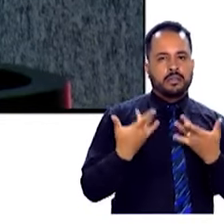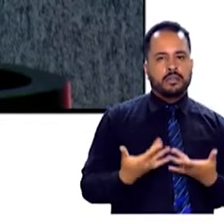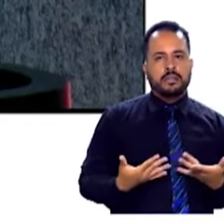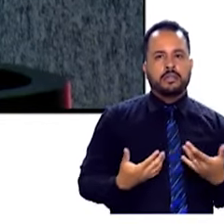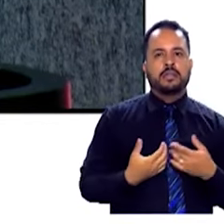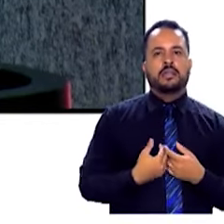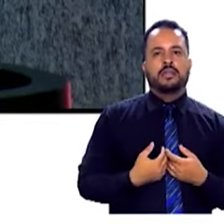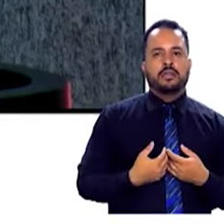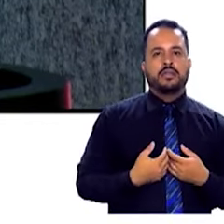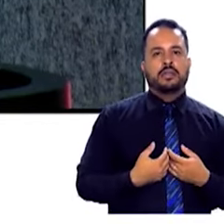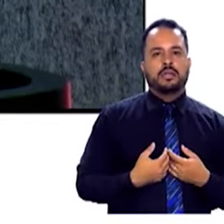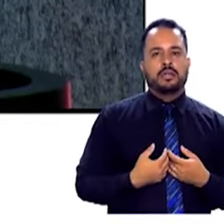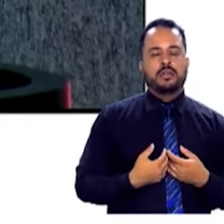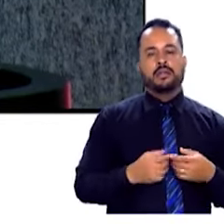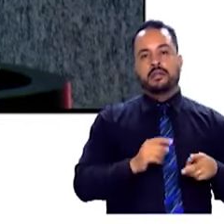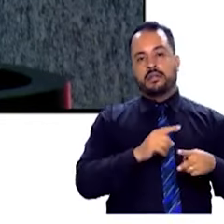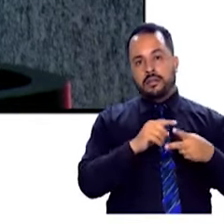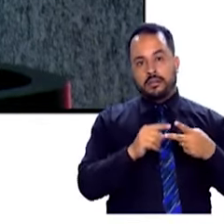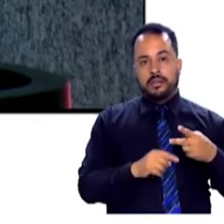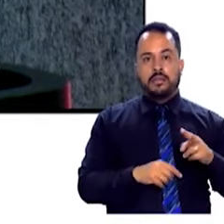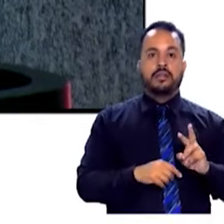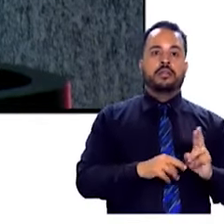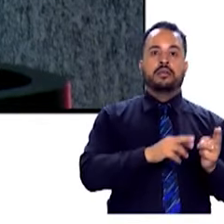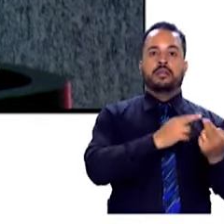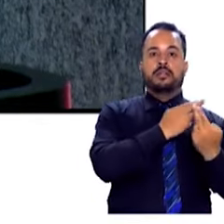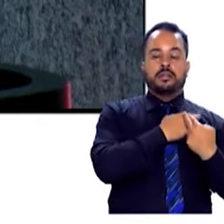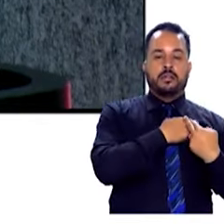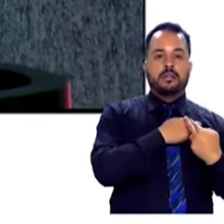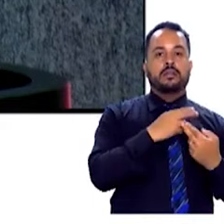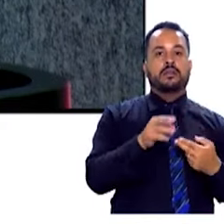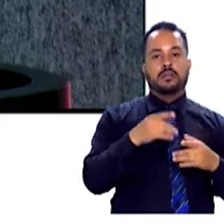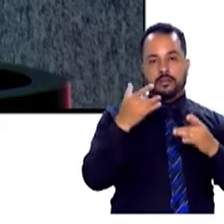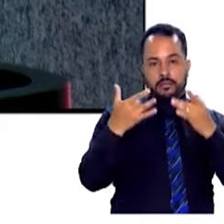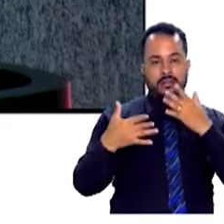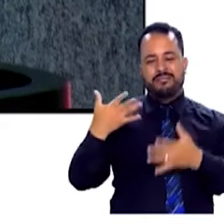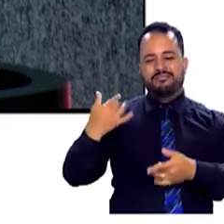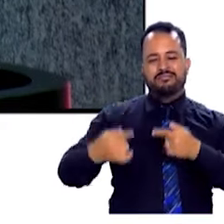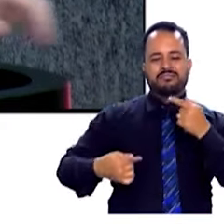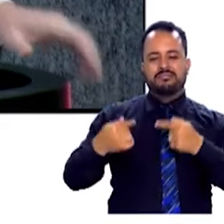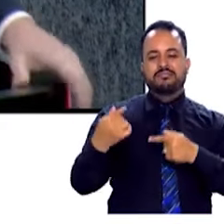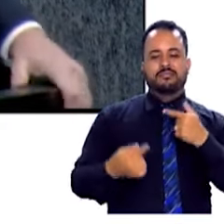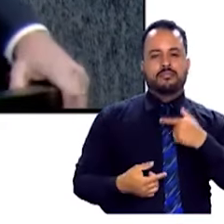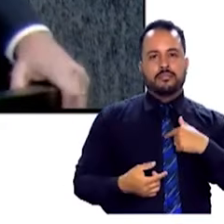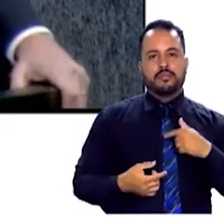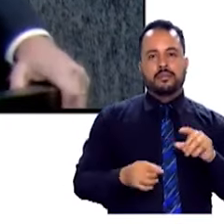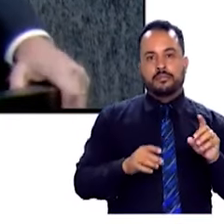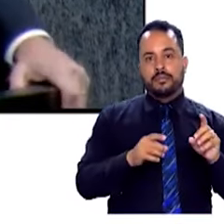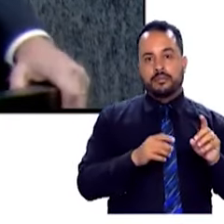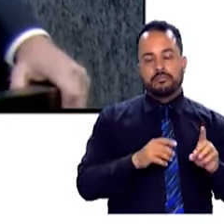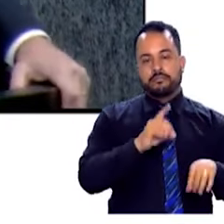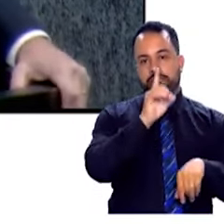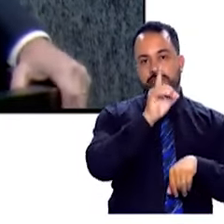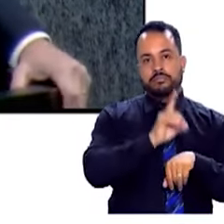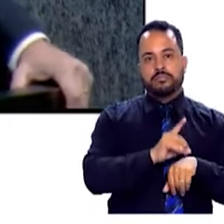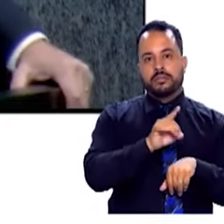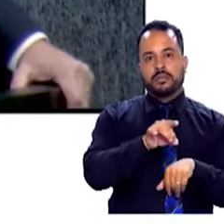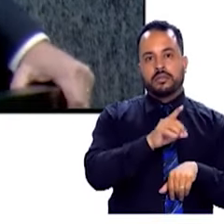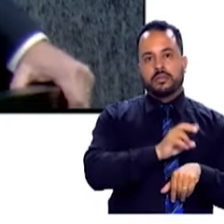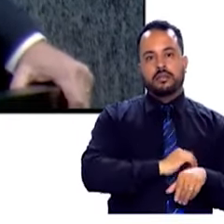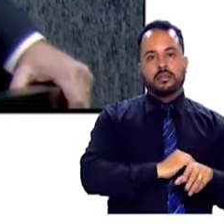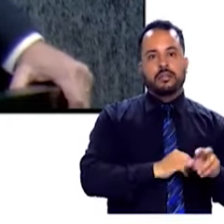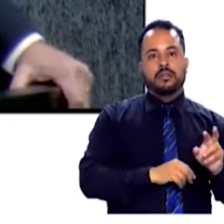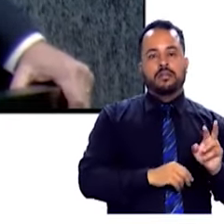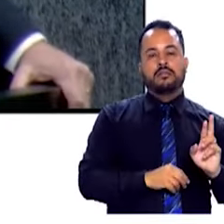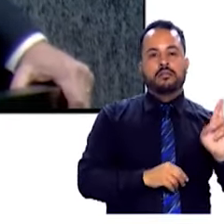versão dominante e talvez a oficial há muita discussão sobre isso meu orientador do meu doutorado o pai dele era um grande nacionalista escocês